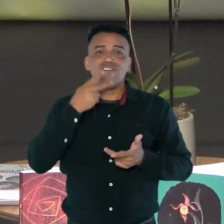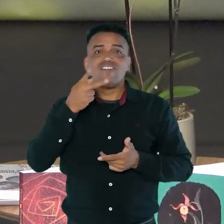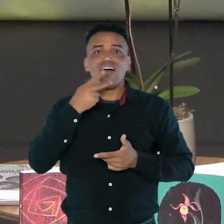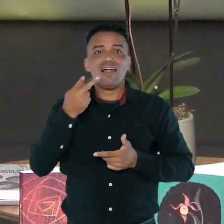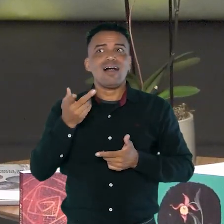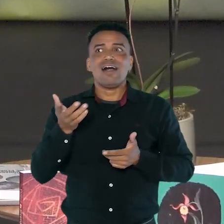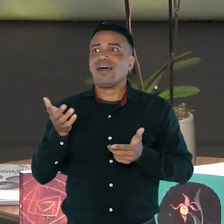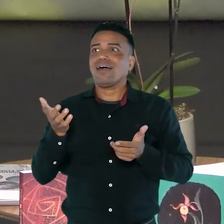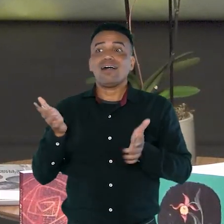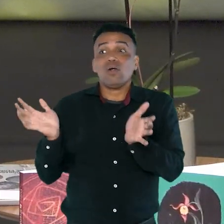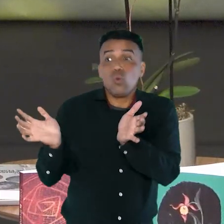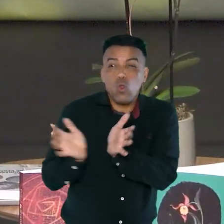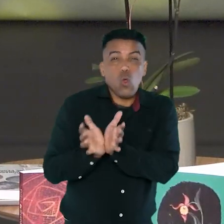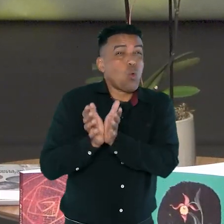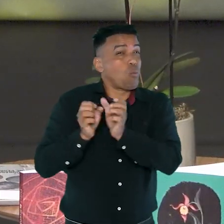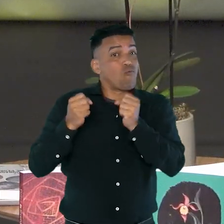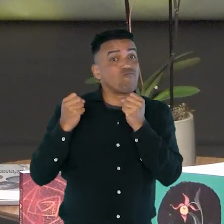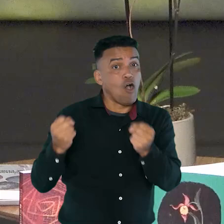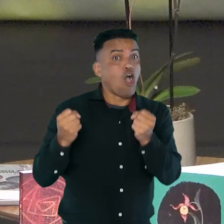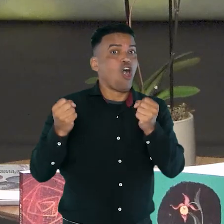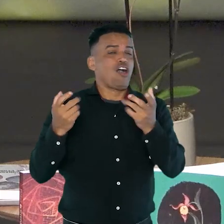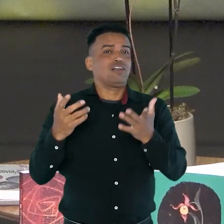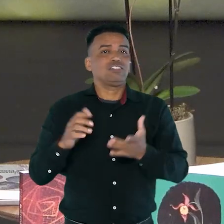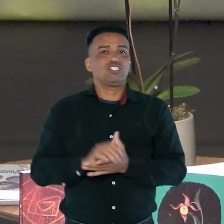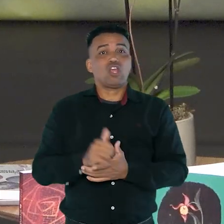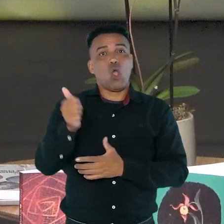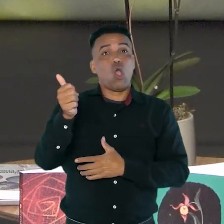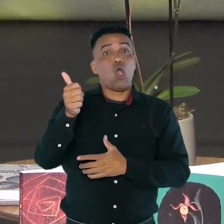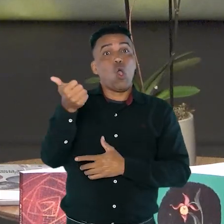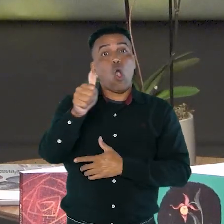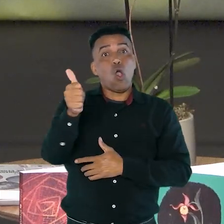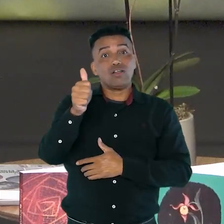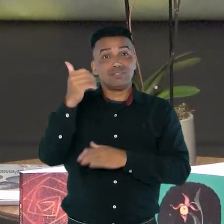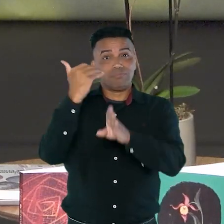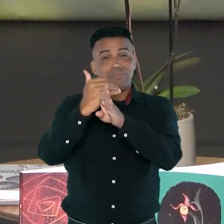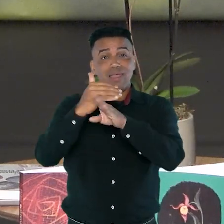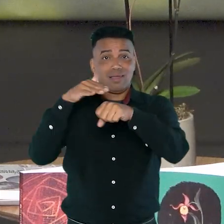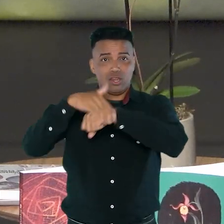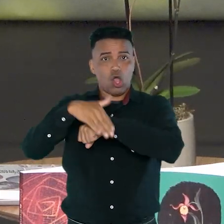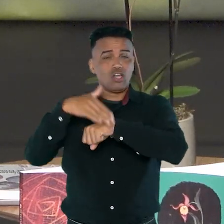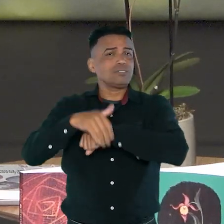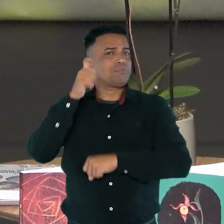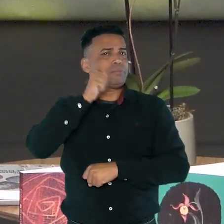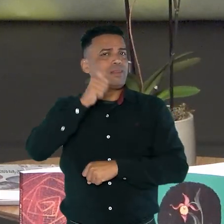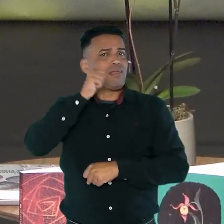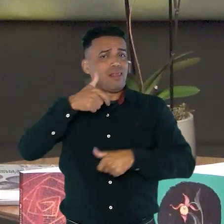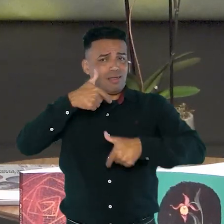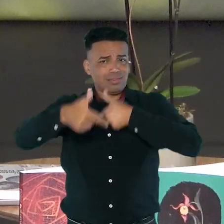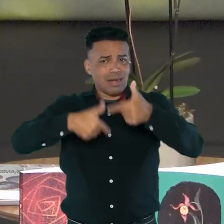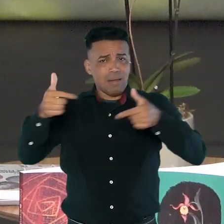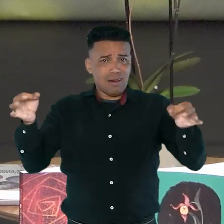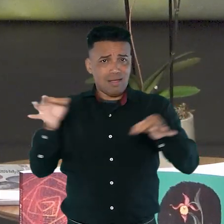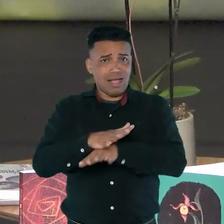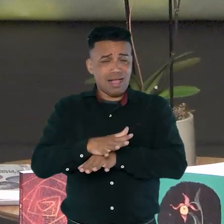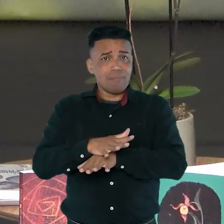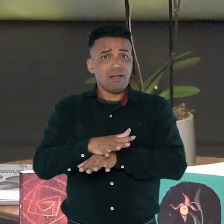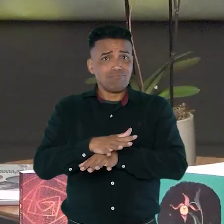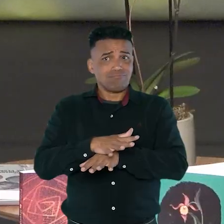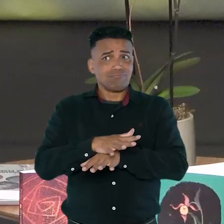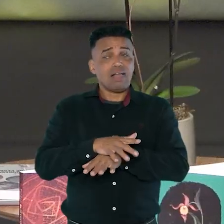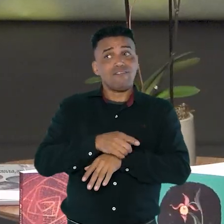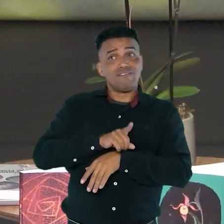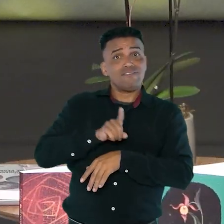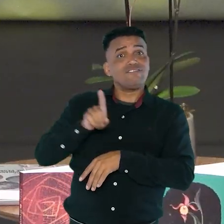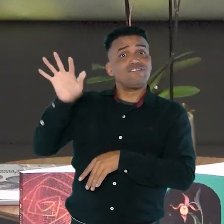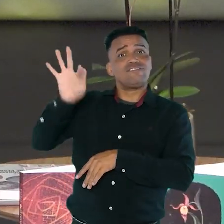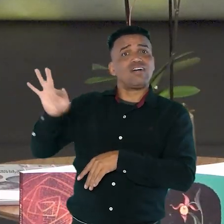dessa galera pulsante. 11h30 da noite, uma menina sai do trabalho e vem da faculdade